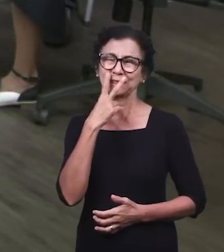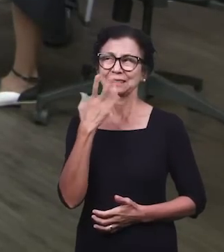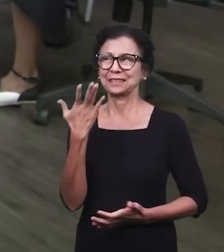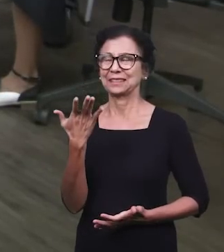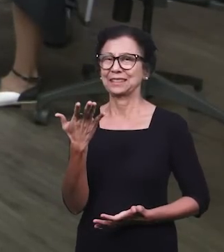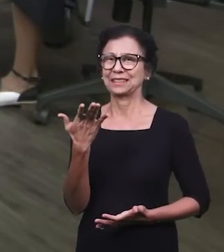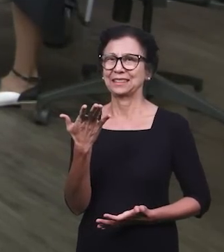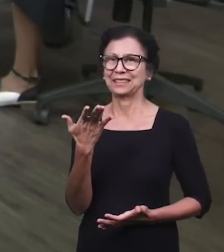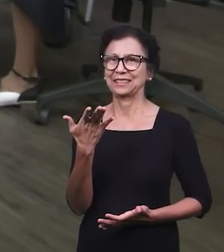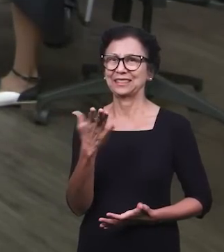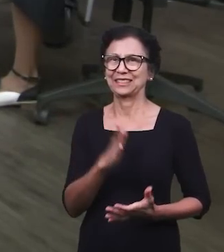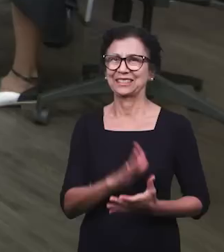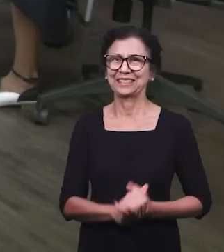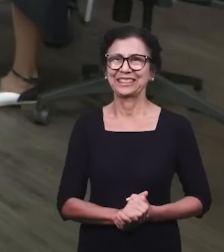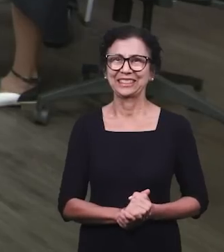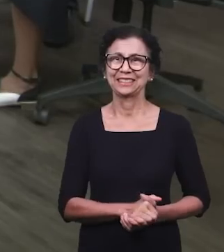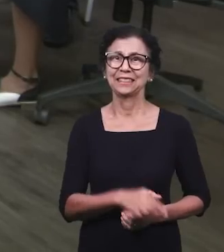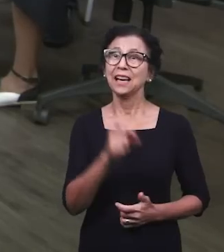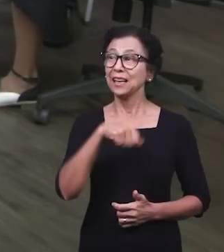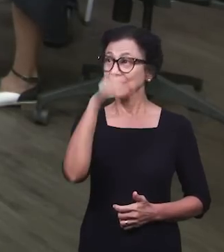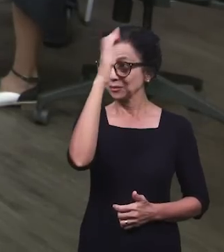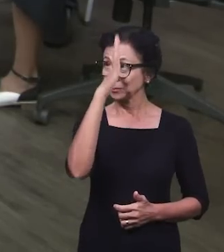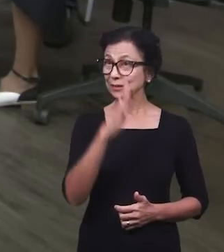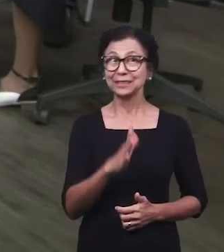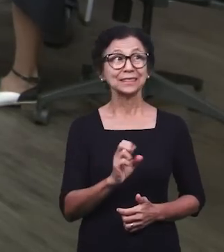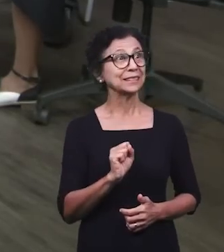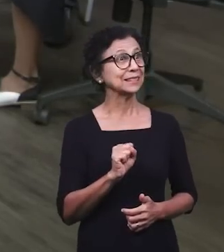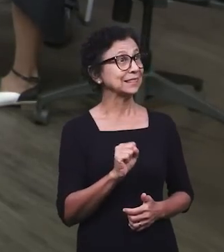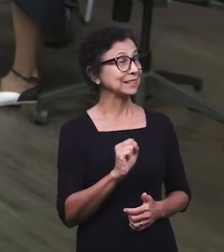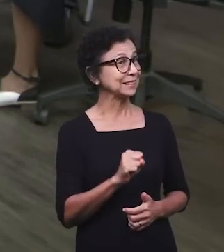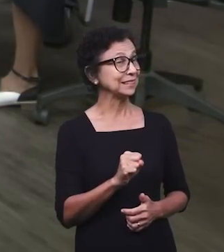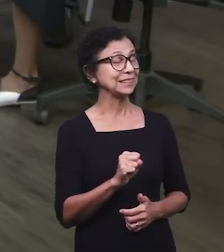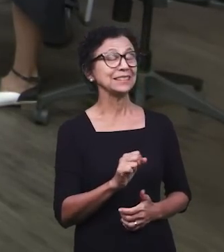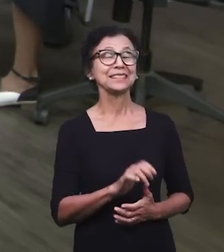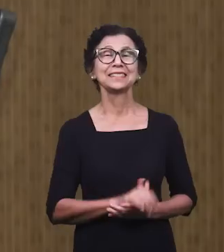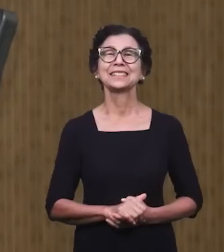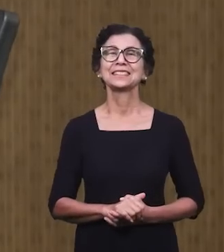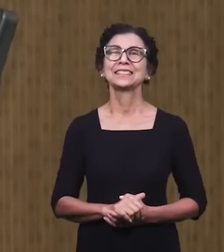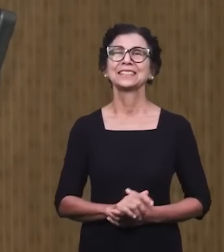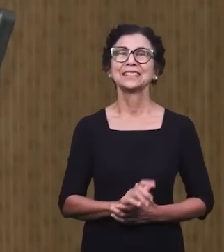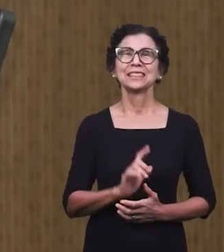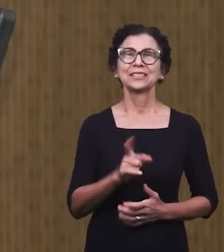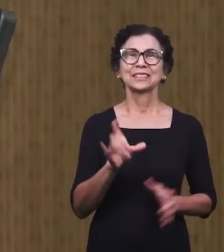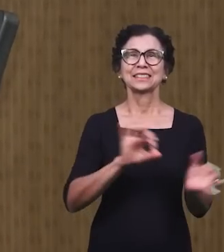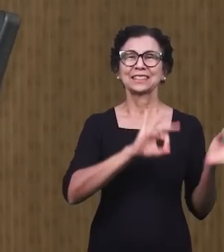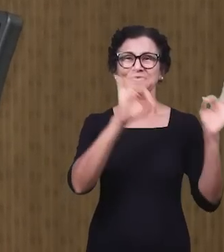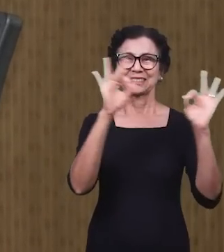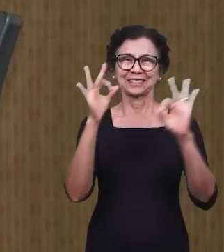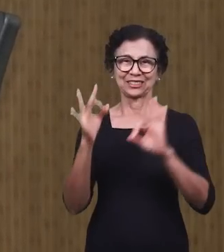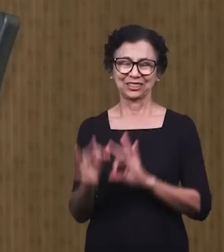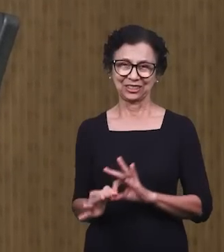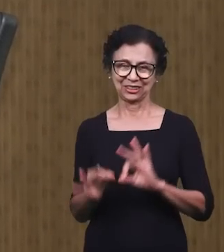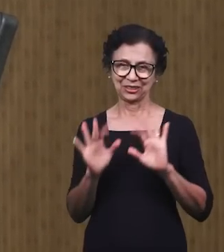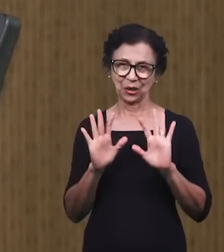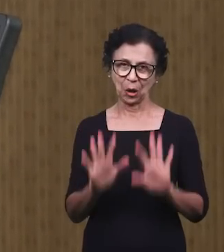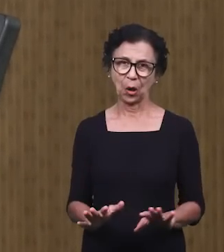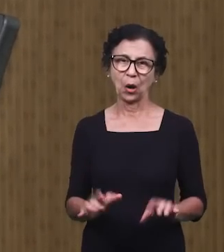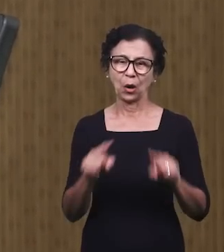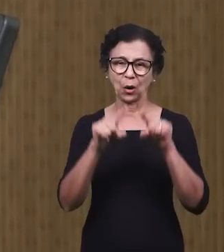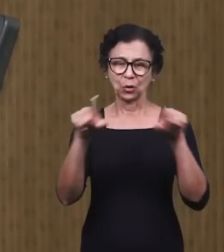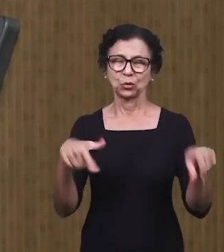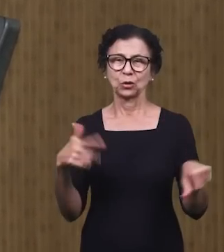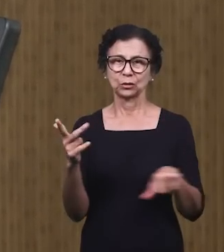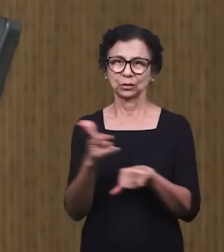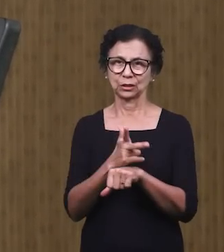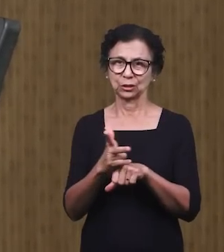Fica aqui no Espírito Santo. Então, para você que está assistindo, os nossos estúdios ficam aqui em Vila Velha, no estado do